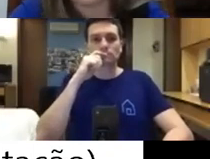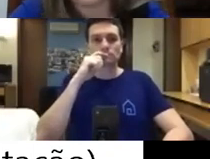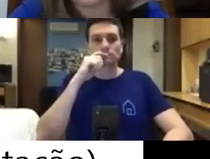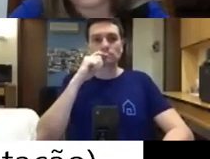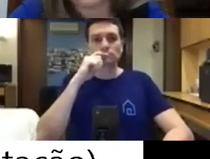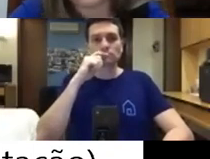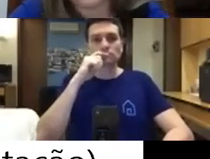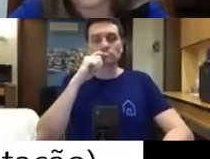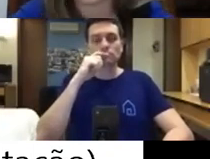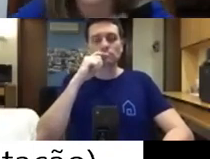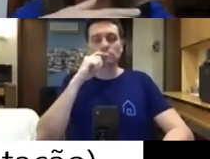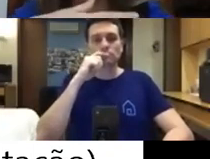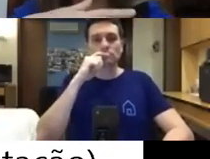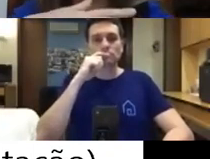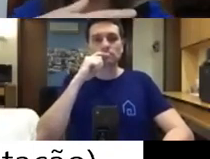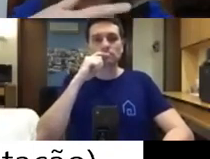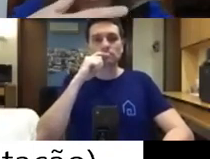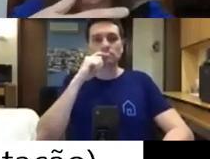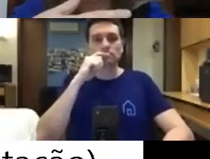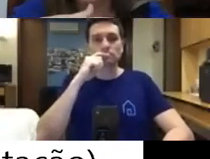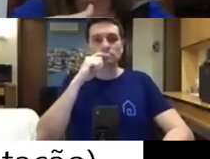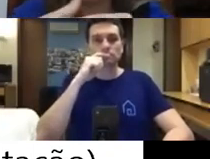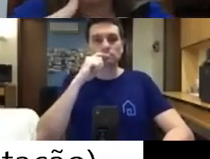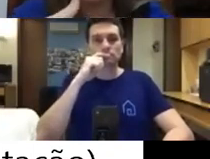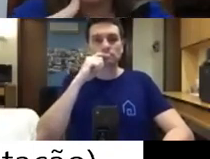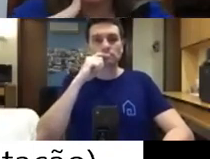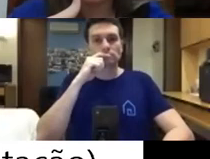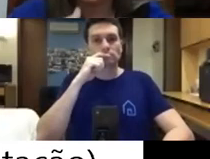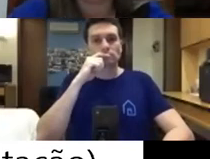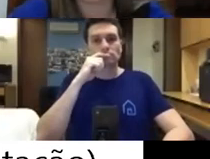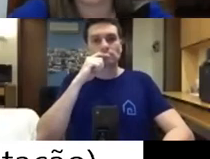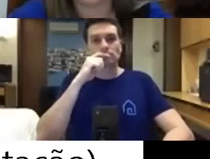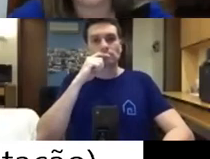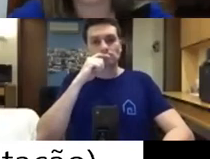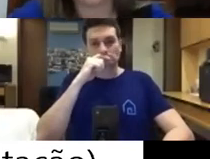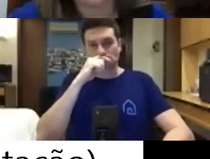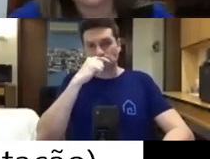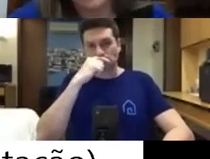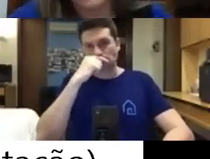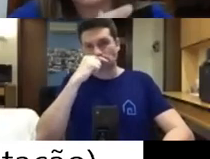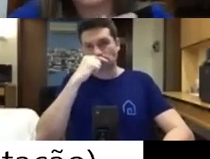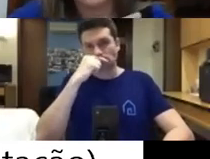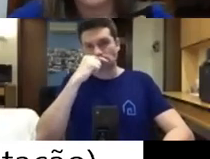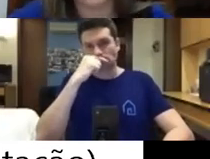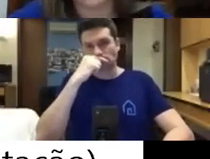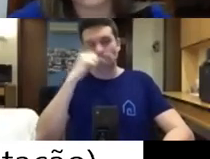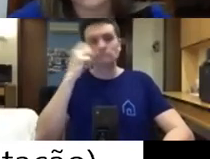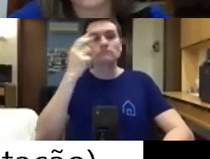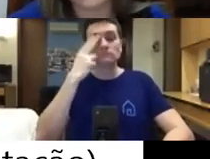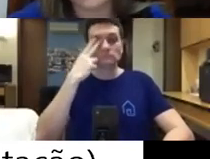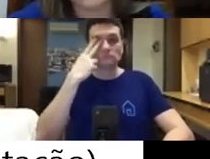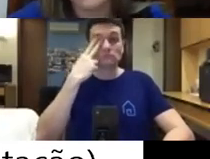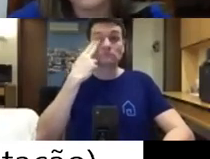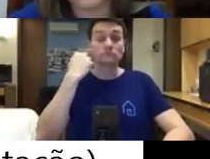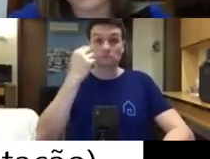perder as lamelas dele começam a se afastar por conta da perda de água, né? E aos 500 graus, os autores já